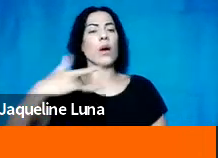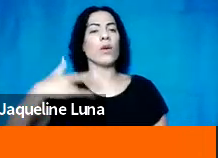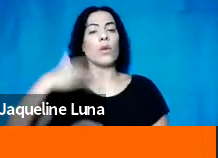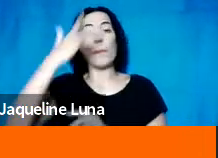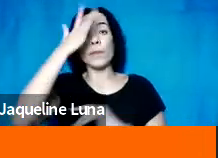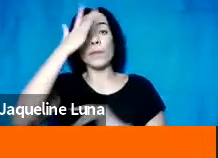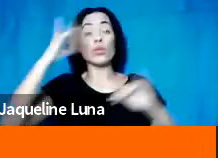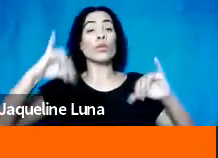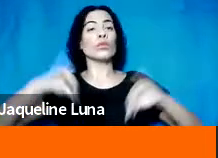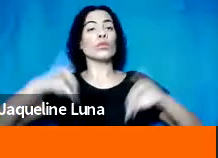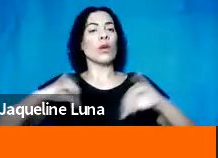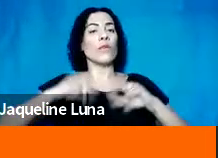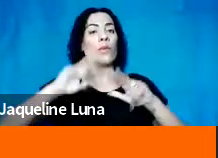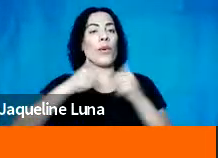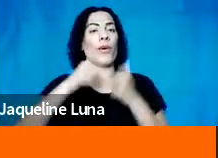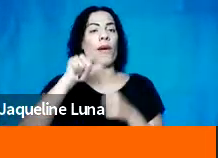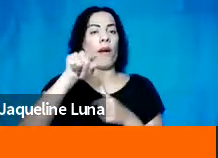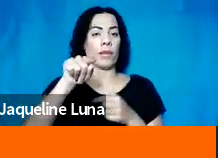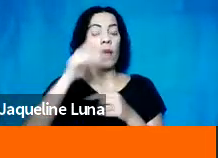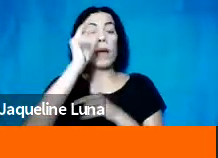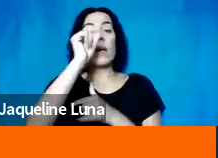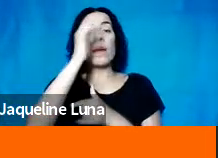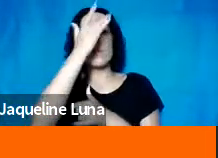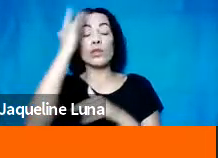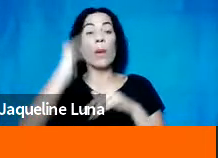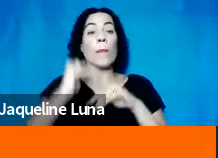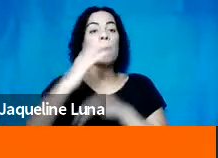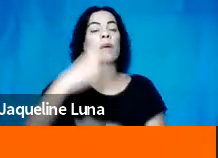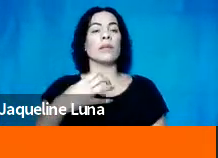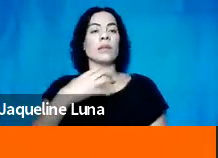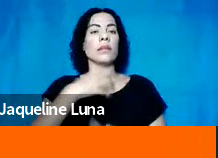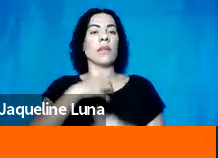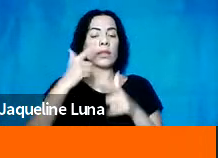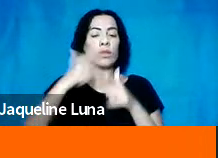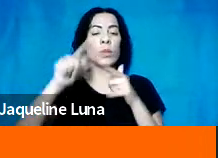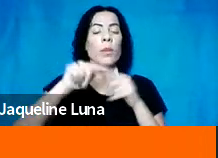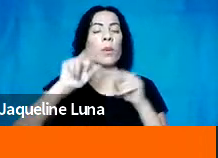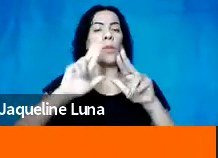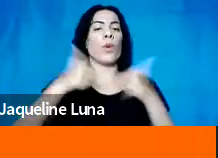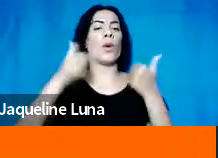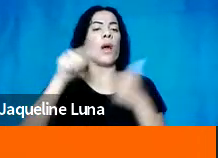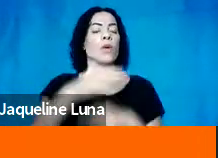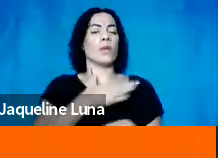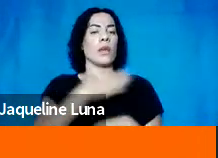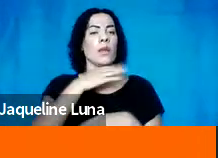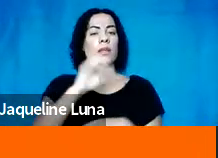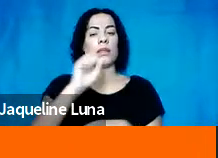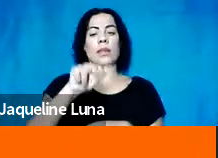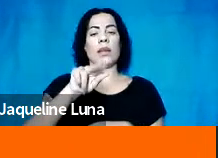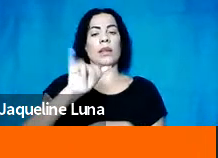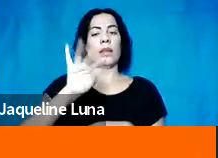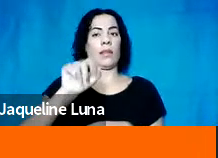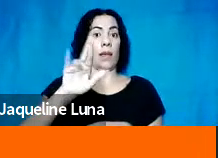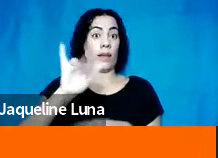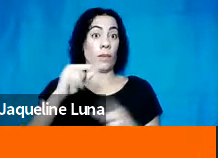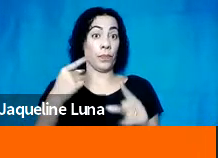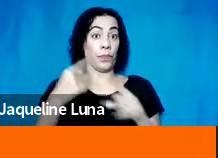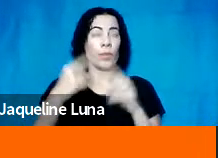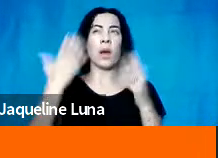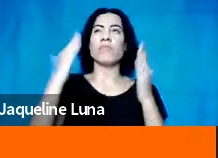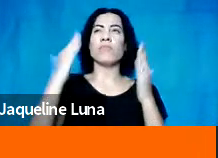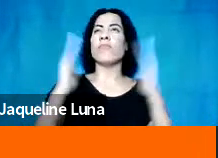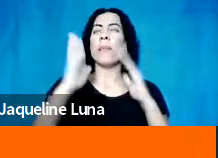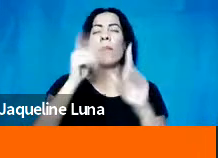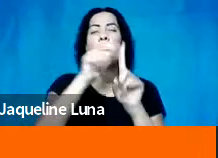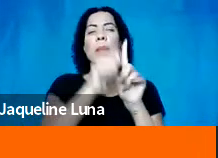populações vulnerabilizadas, os mais atingidos na crise sanitária. No auge do Fique em Casa, em abril, maio